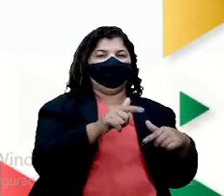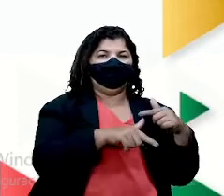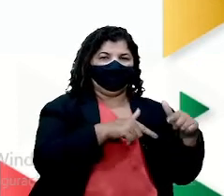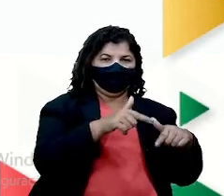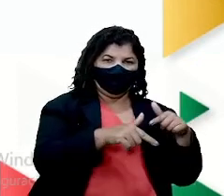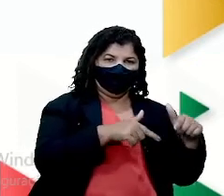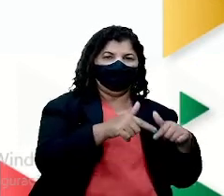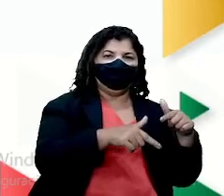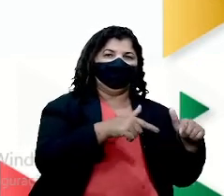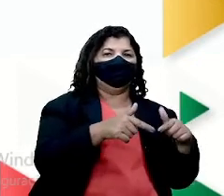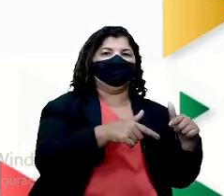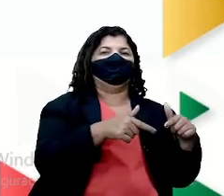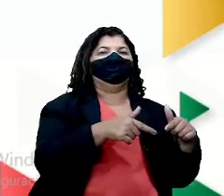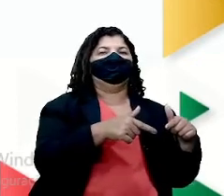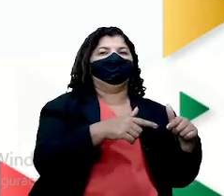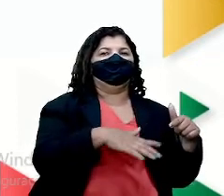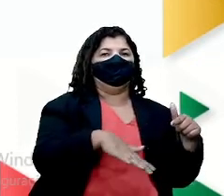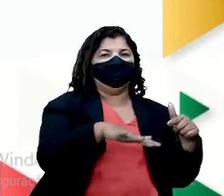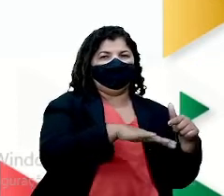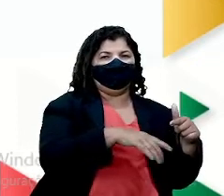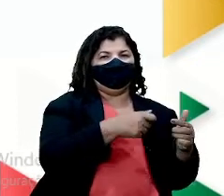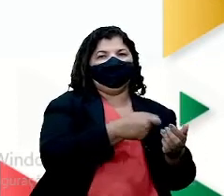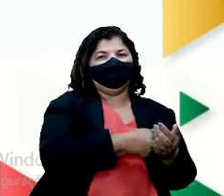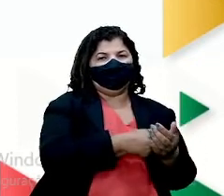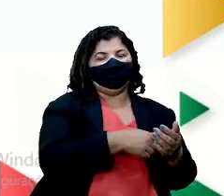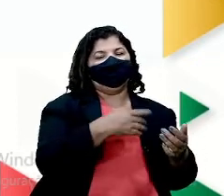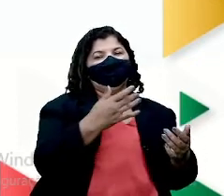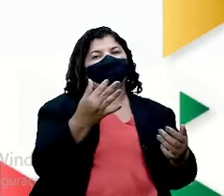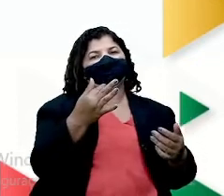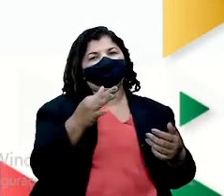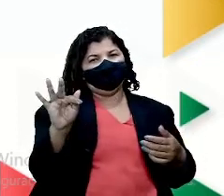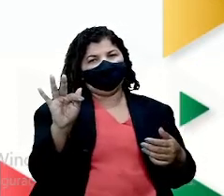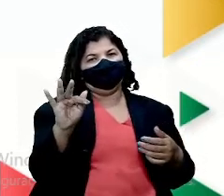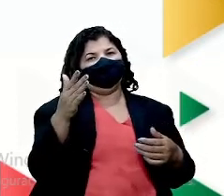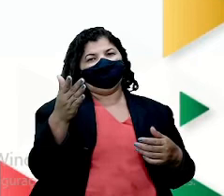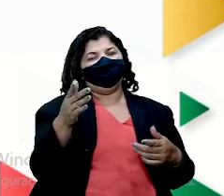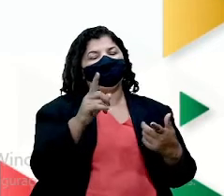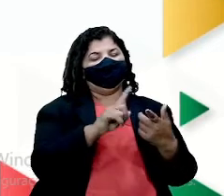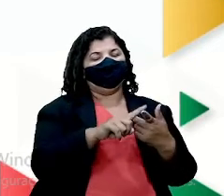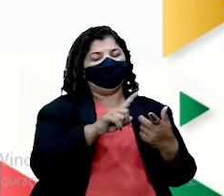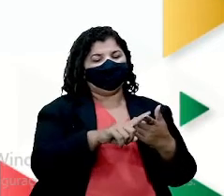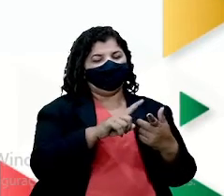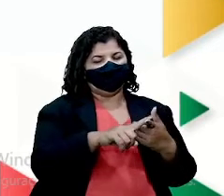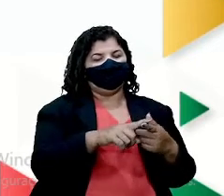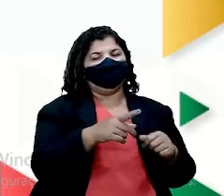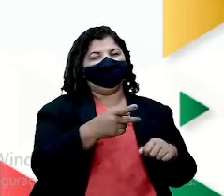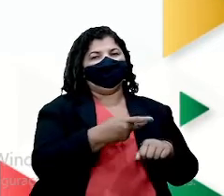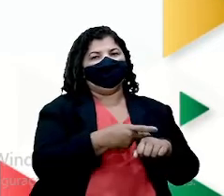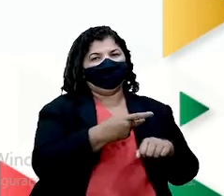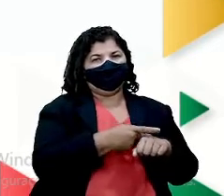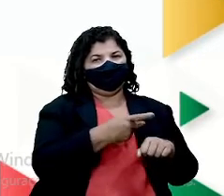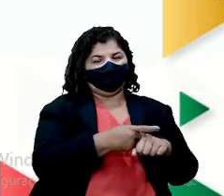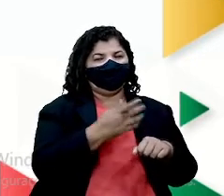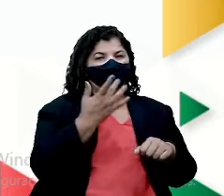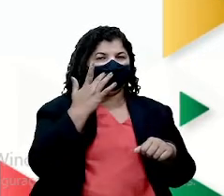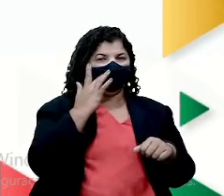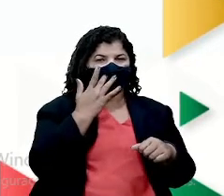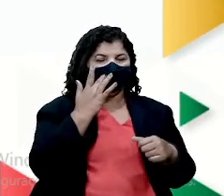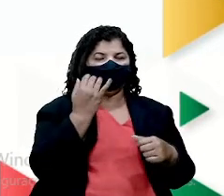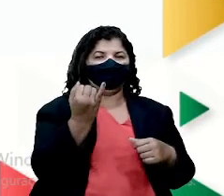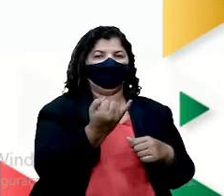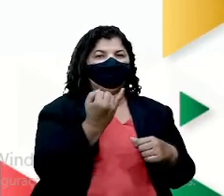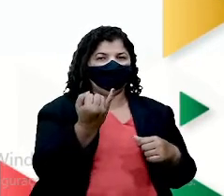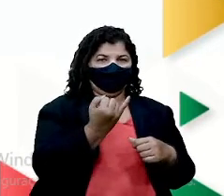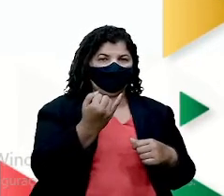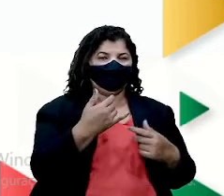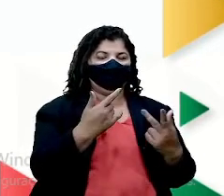indígenas, né? Então, na França do rei Filipe, metalismo, metais preciosos, né? Acúmulo de metais. Na